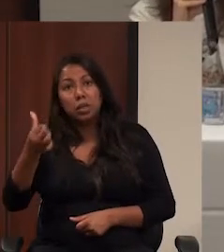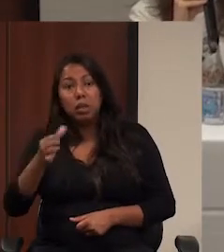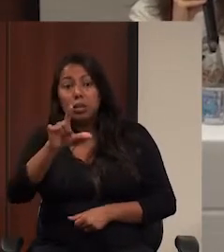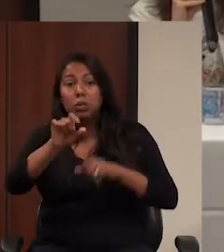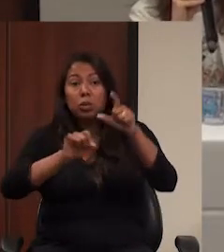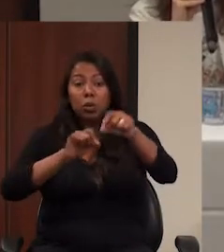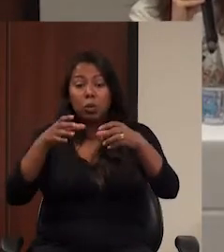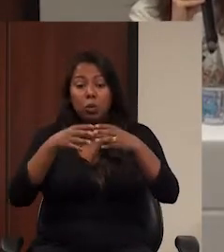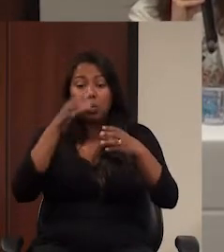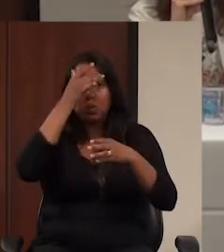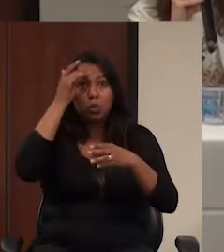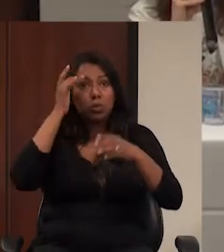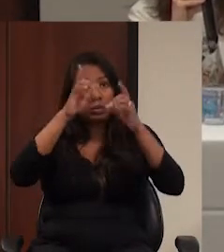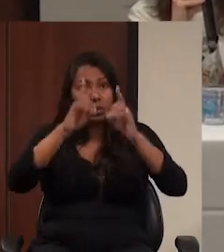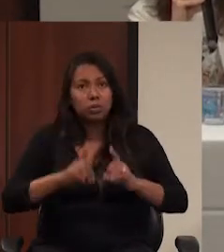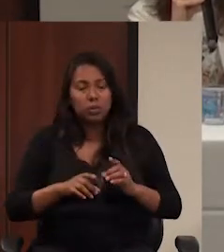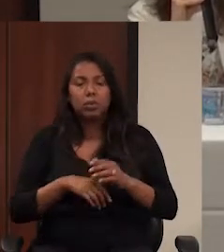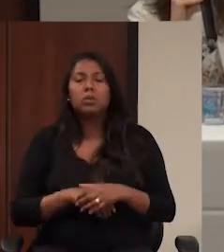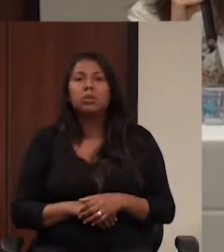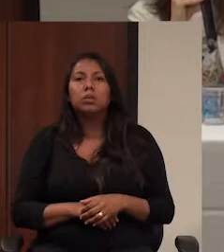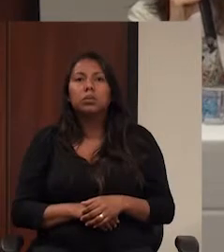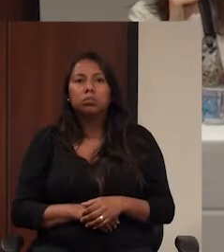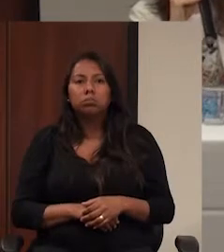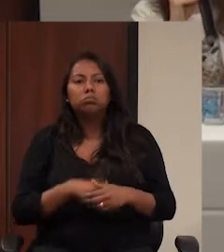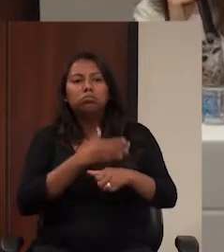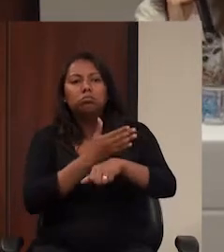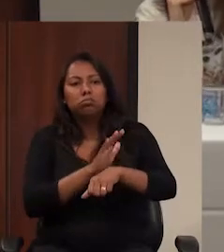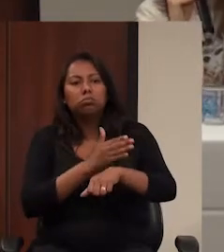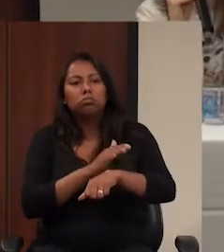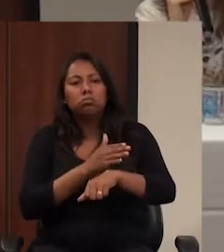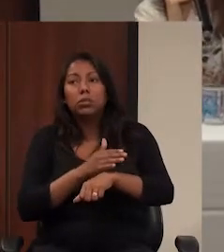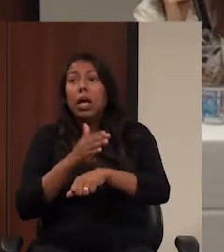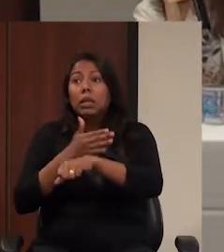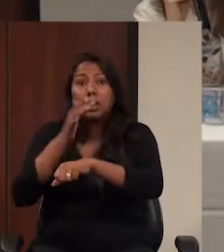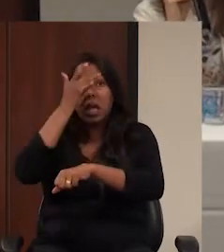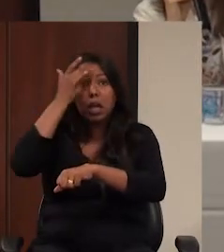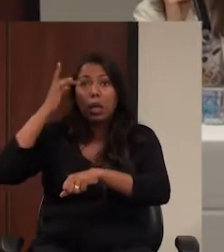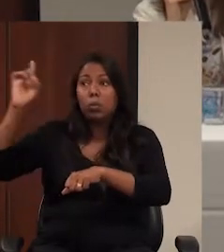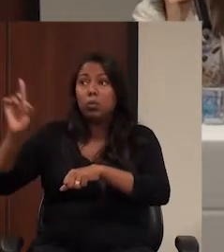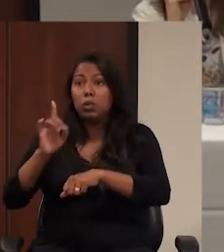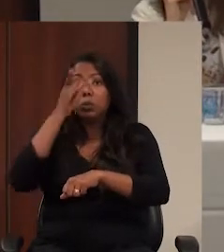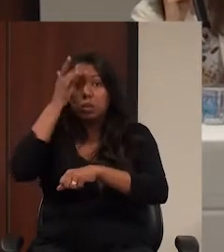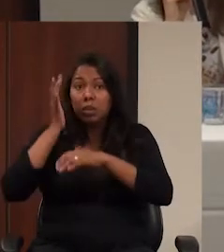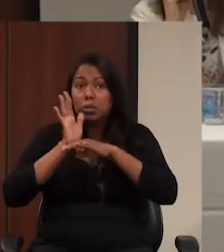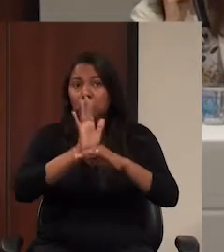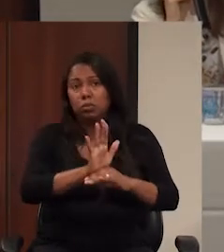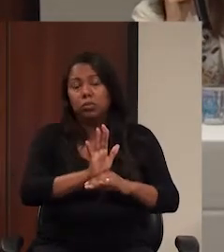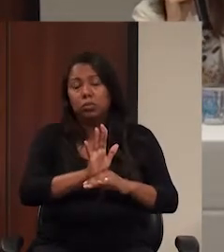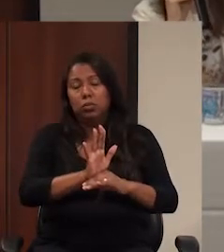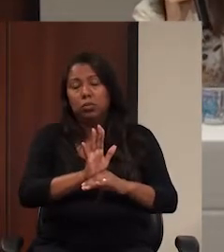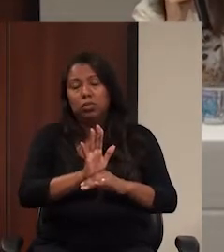deficiência, trabalharam no processo de capacitação dos apoiadores dessas pessoas com deficiência.